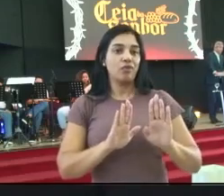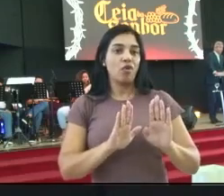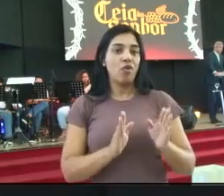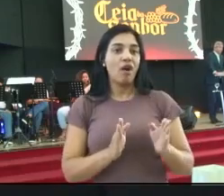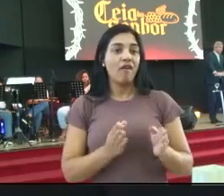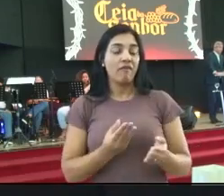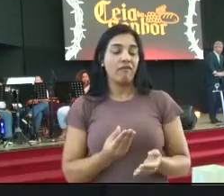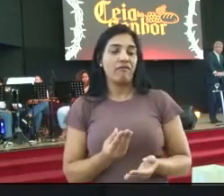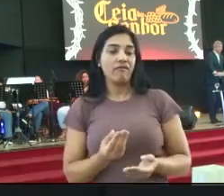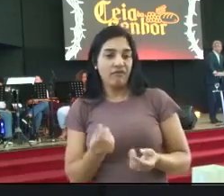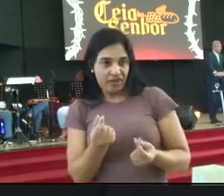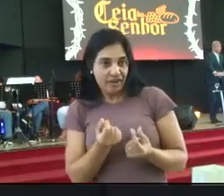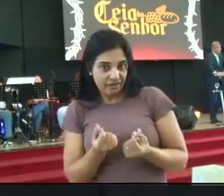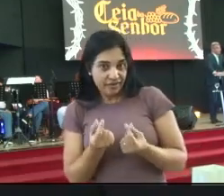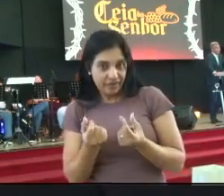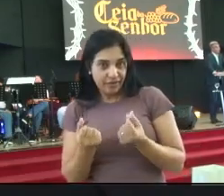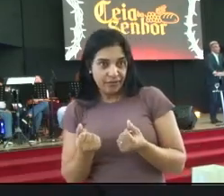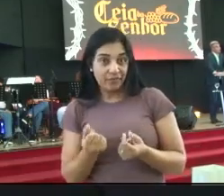estatística.